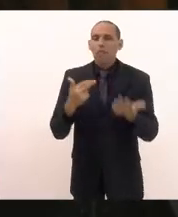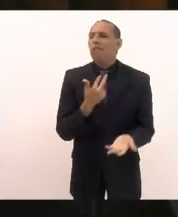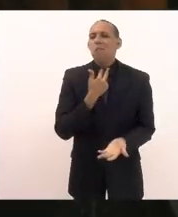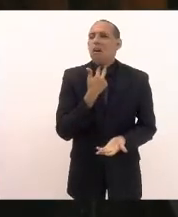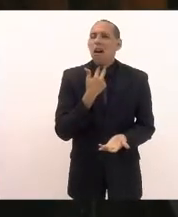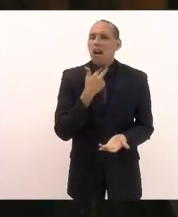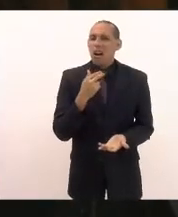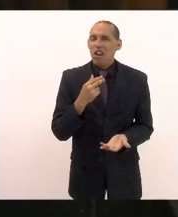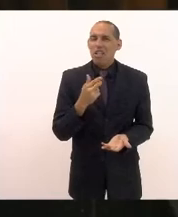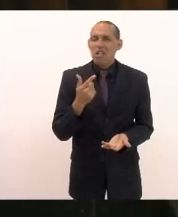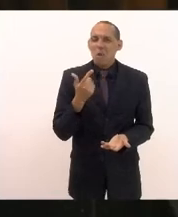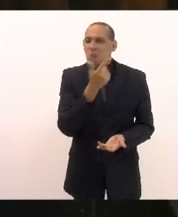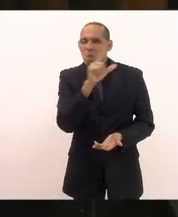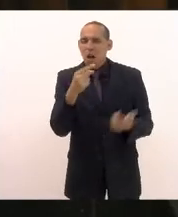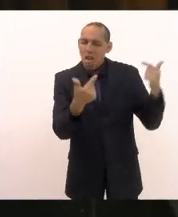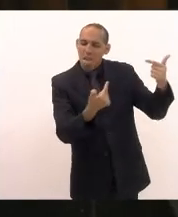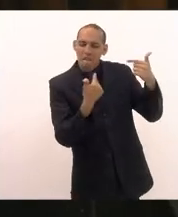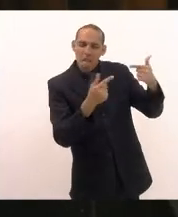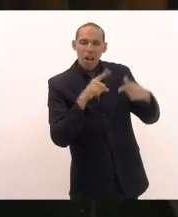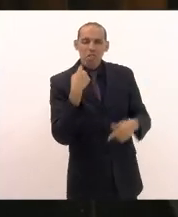de palhaços.